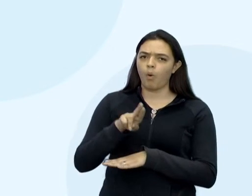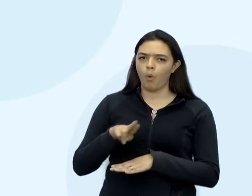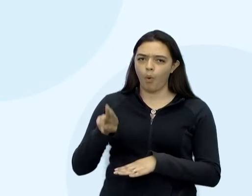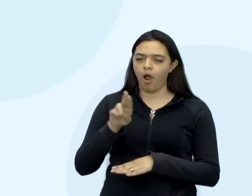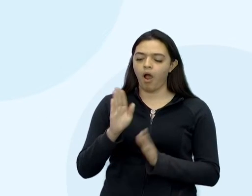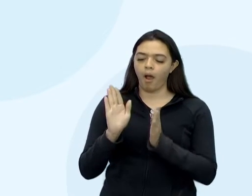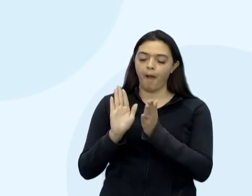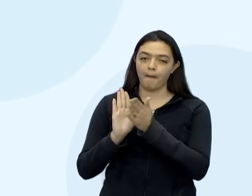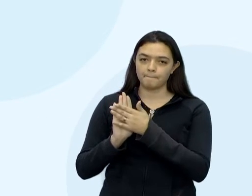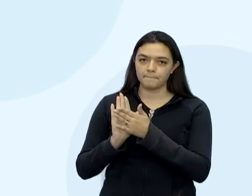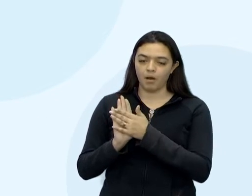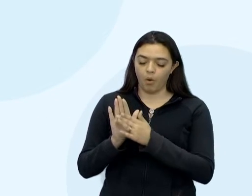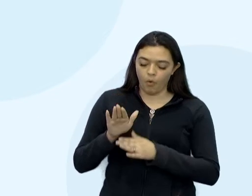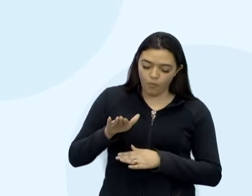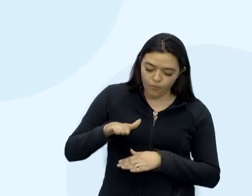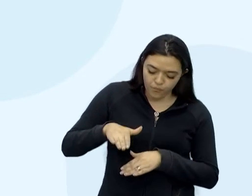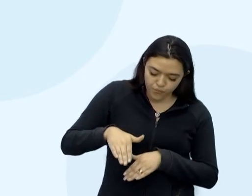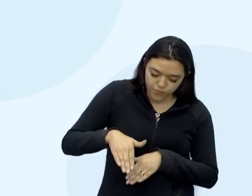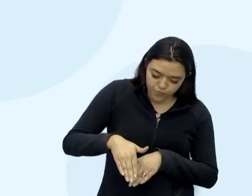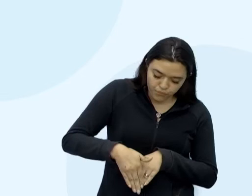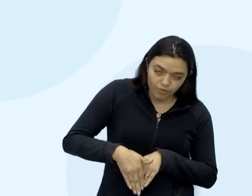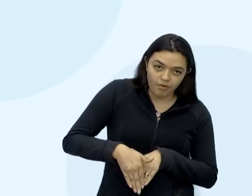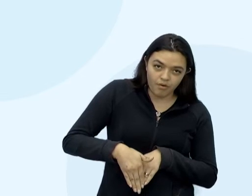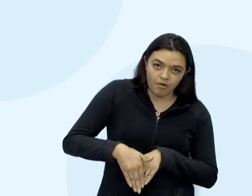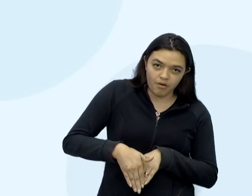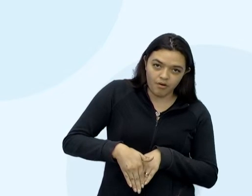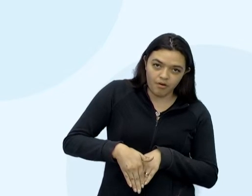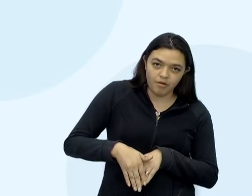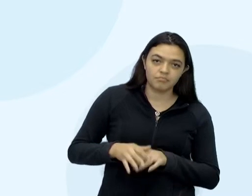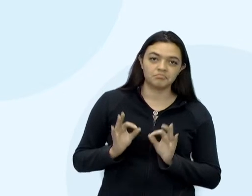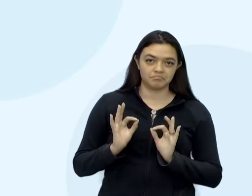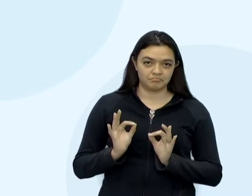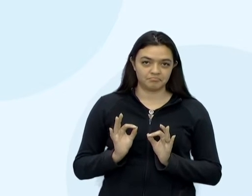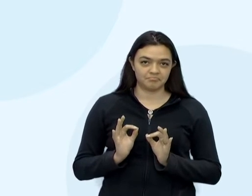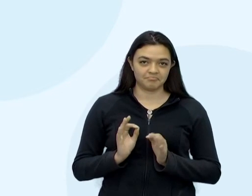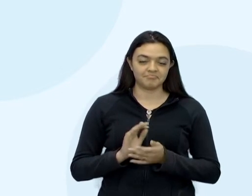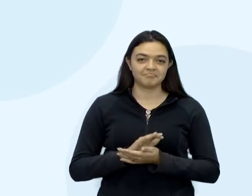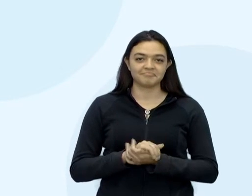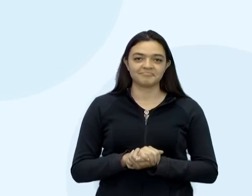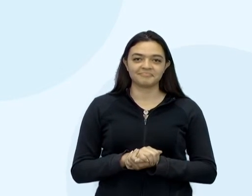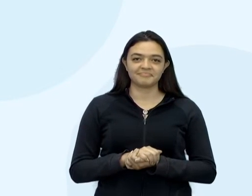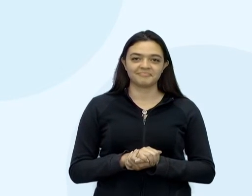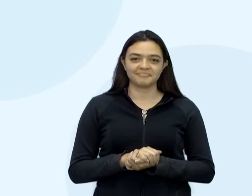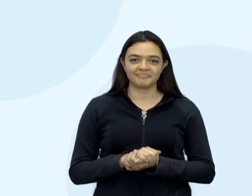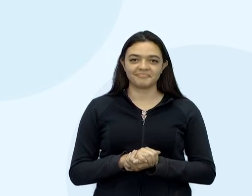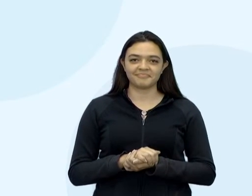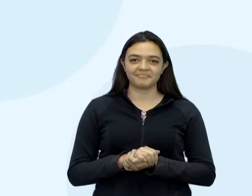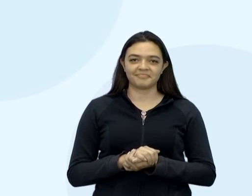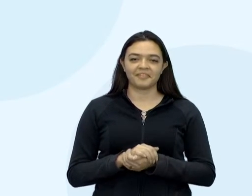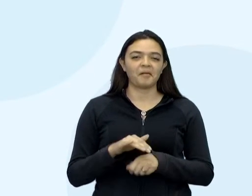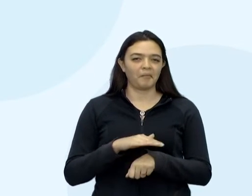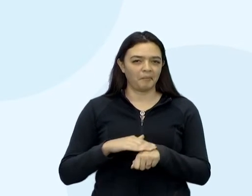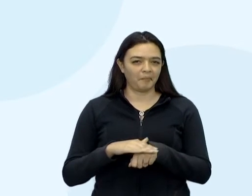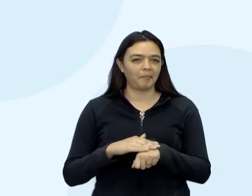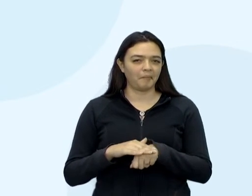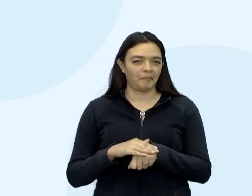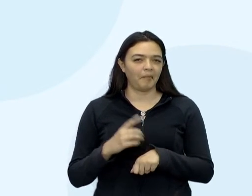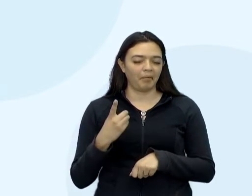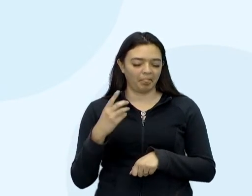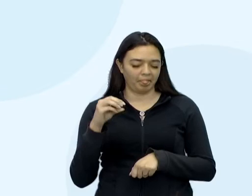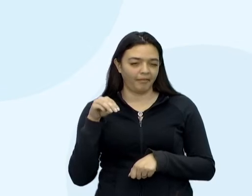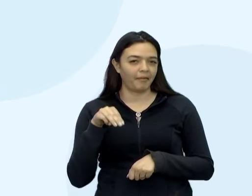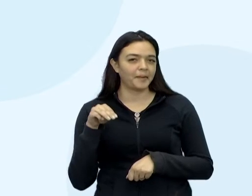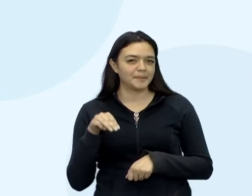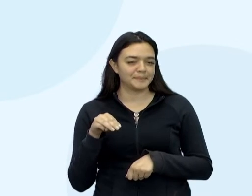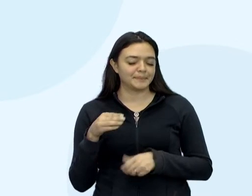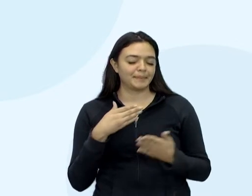tentar. Aí a gente pode brincar com isso para ver o que acontece aí, conversar daqui 10 minutos aí, tem muito tempo para a